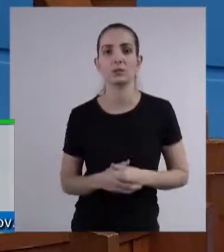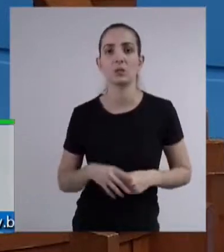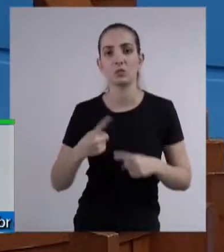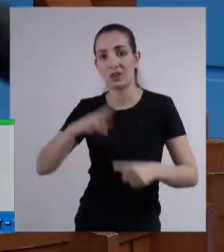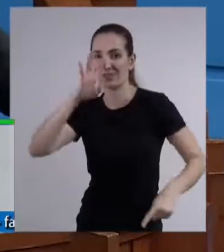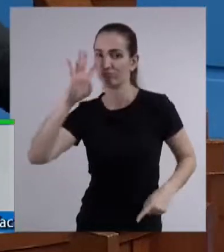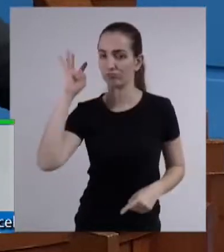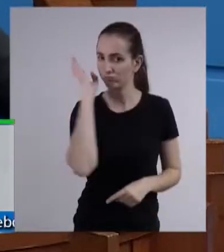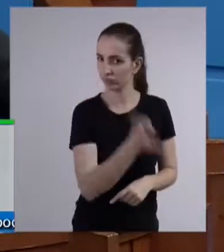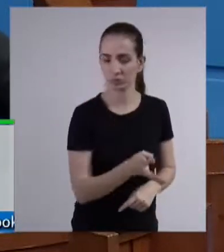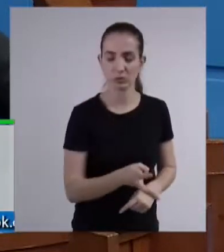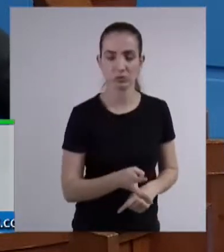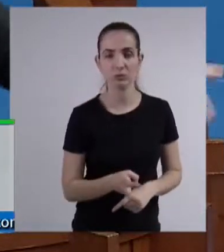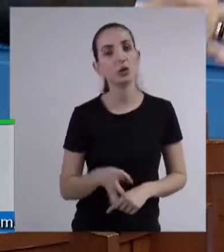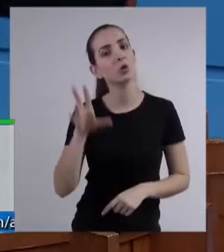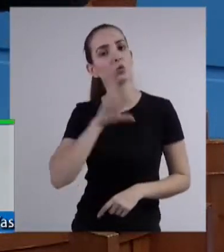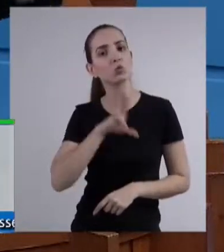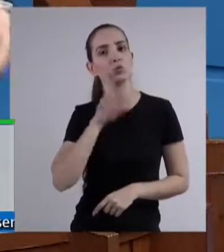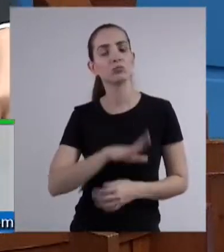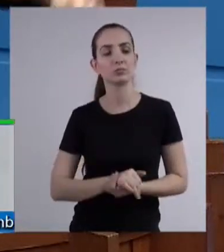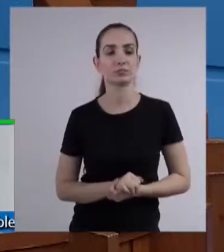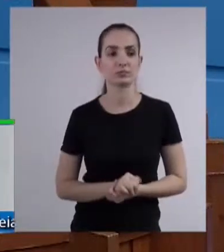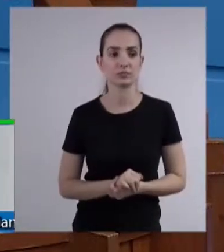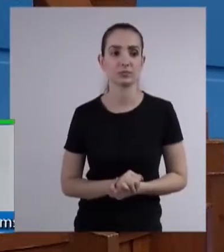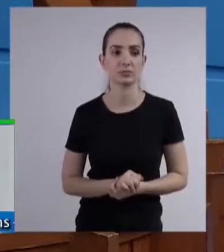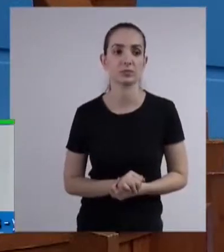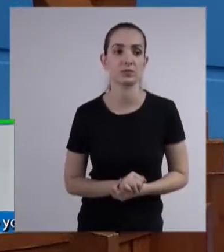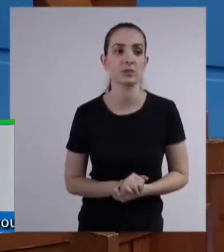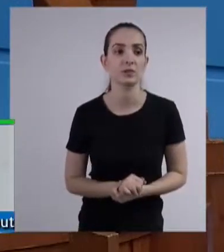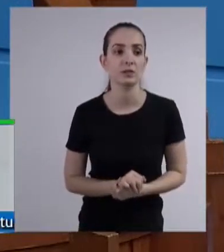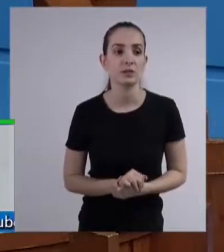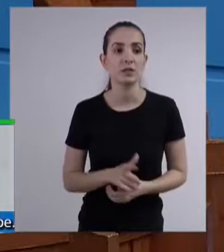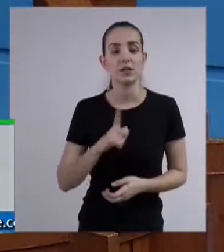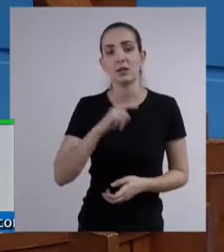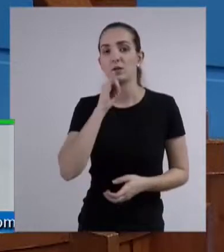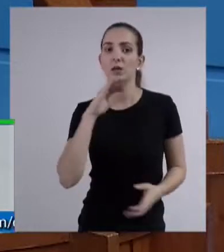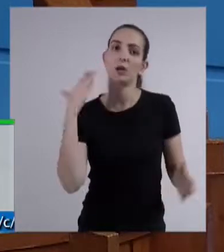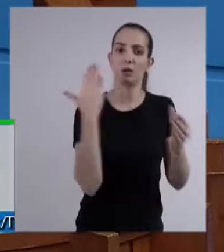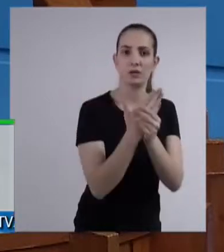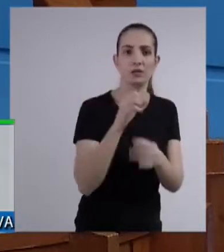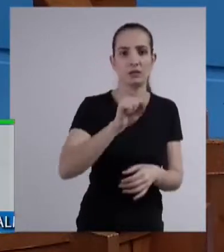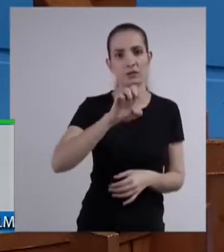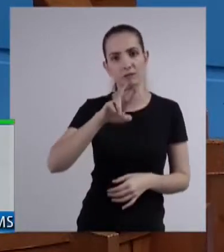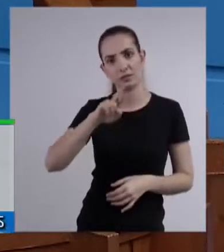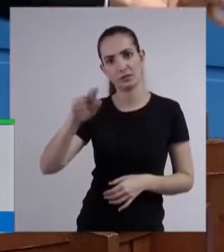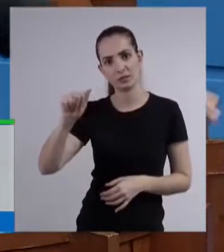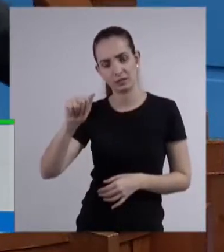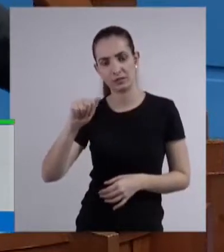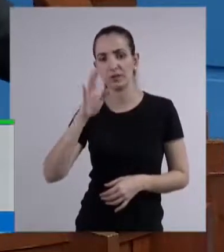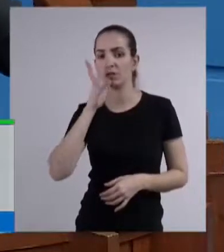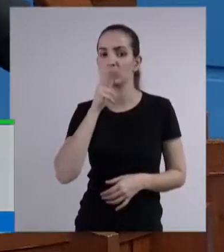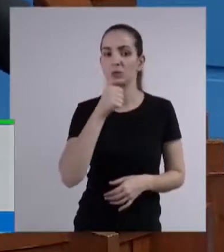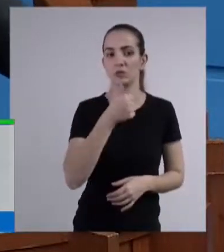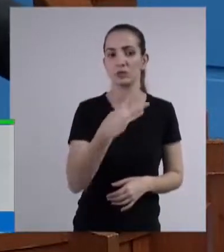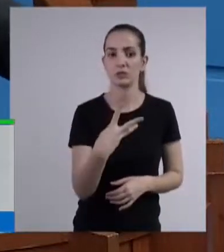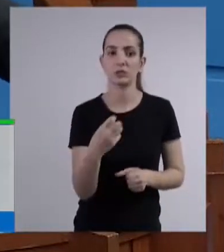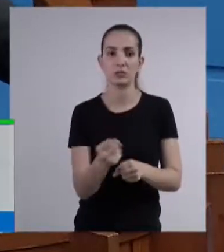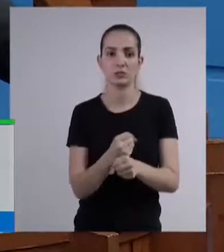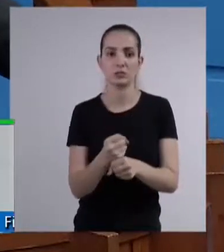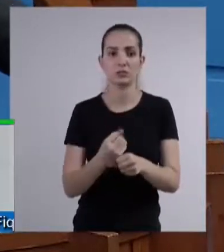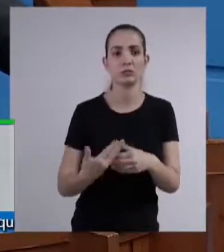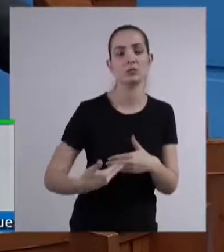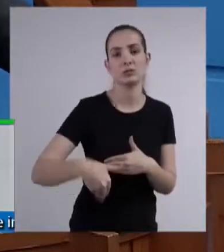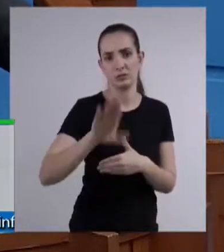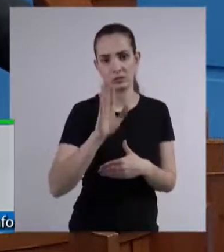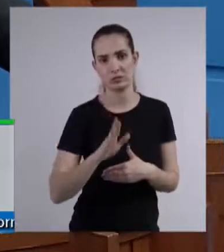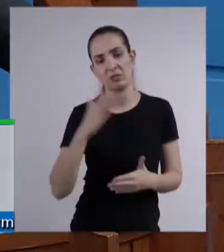rápido. Contra os outros, tinha processo do Serra lá, demorou 14 anos, prescreveu.